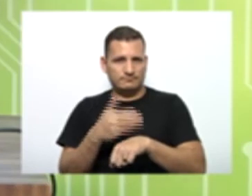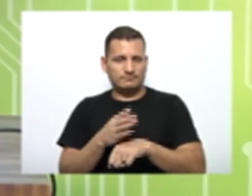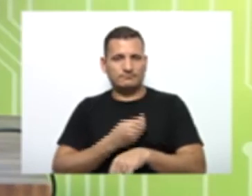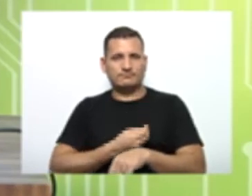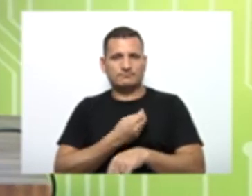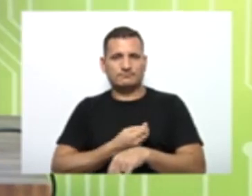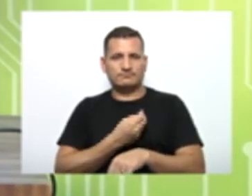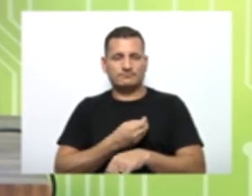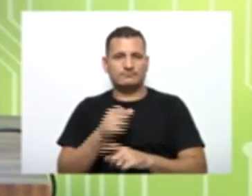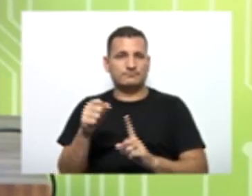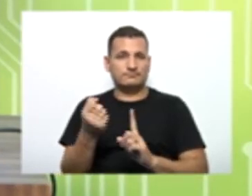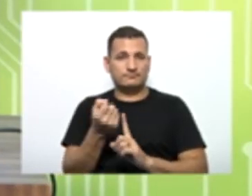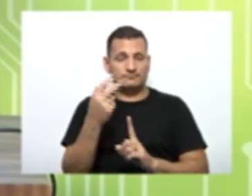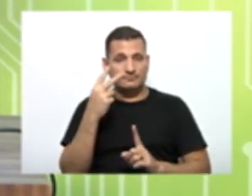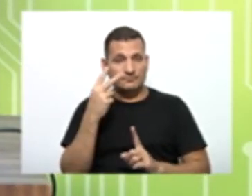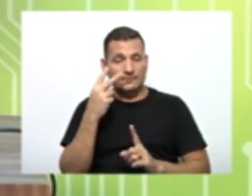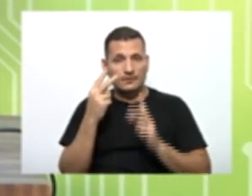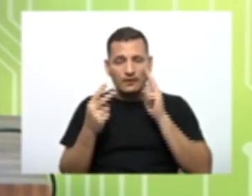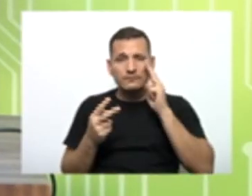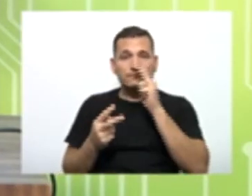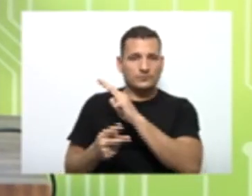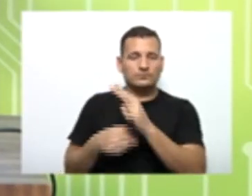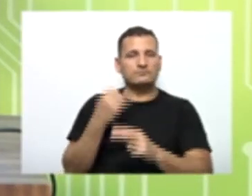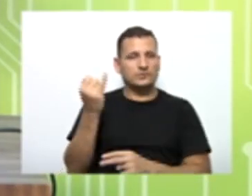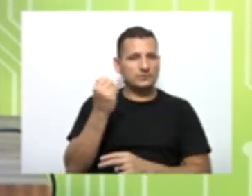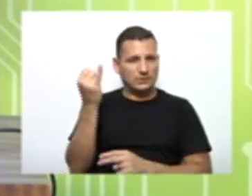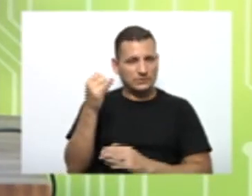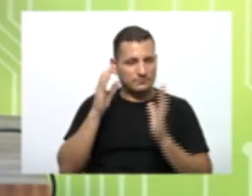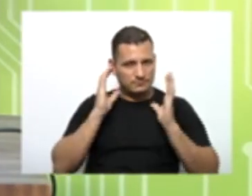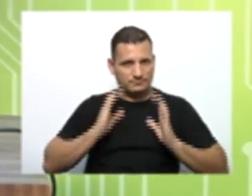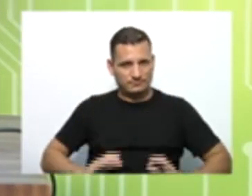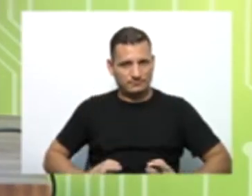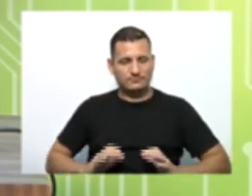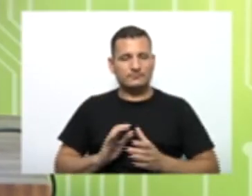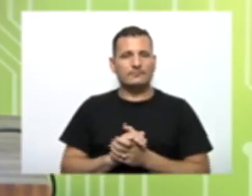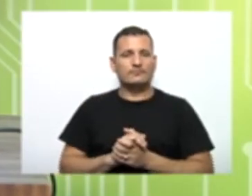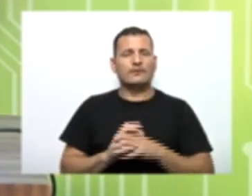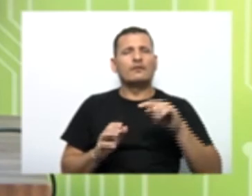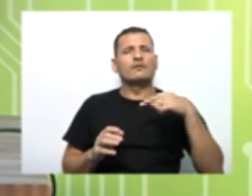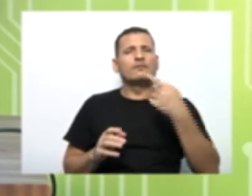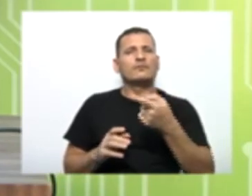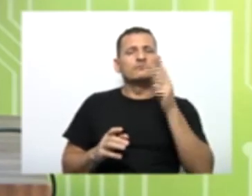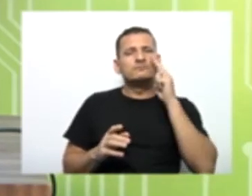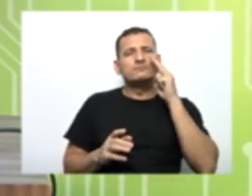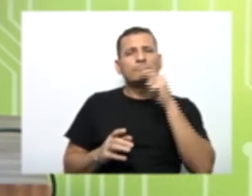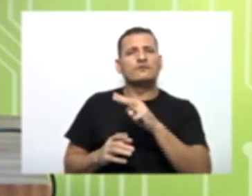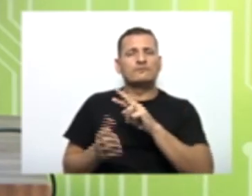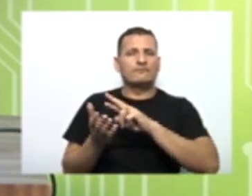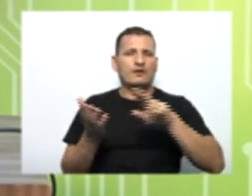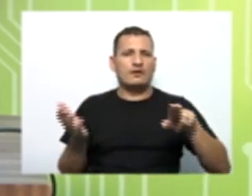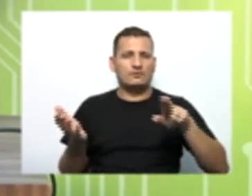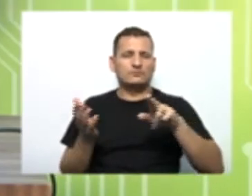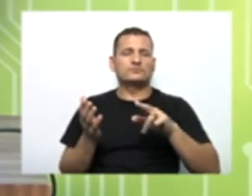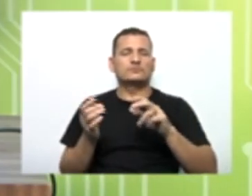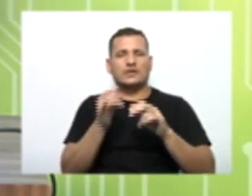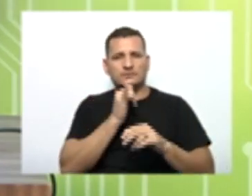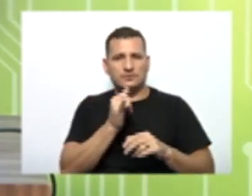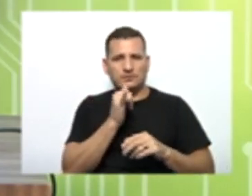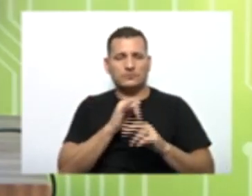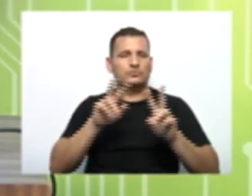cidadania. Esse vídeo da Escola Virtual de Cidadania da Câmara dos Deputados nos ajudou a compreender melhor, o